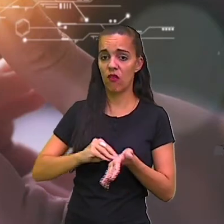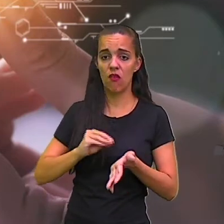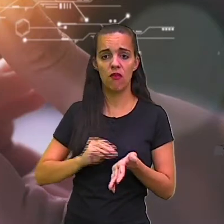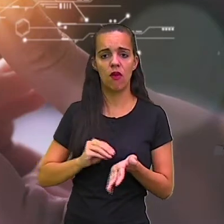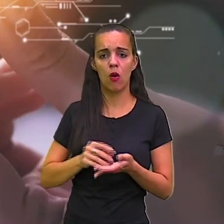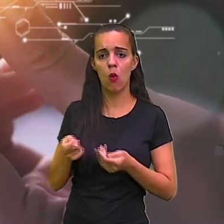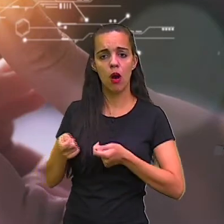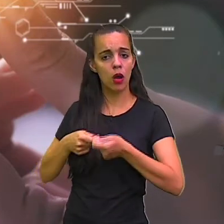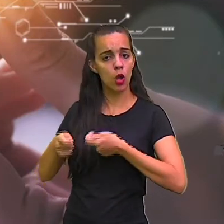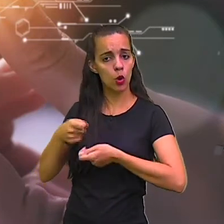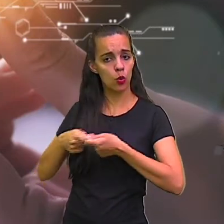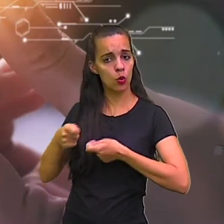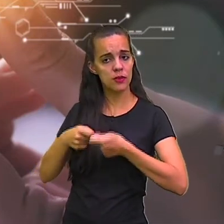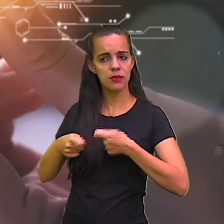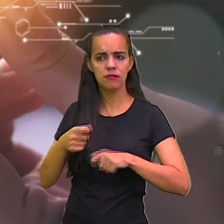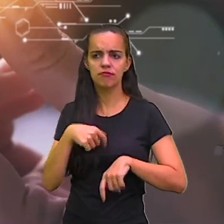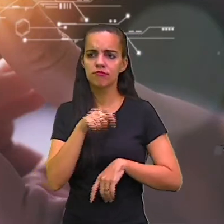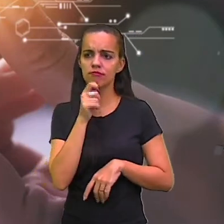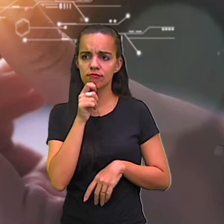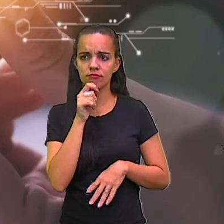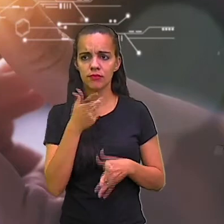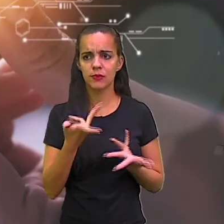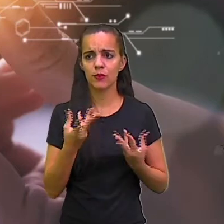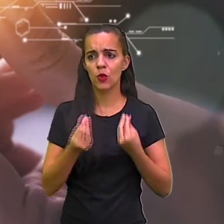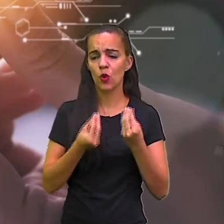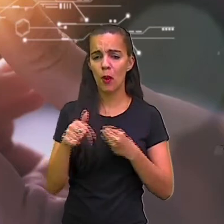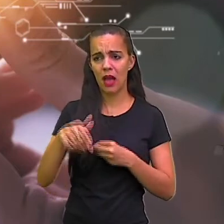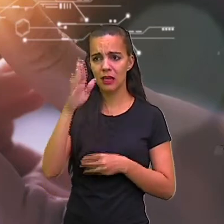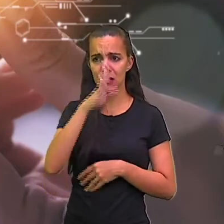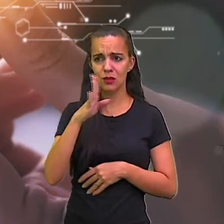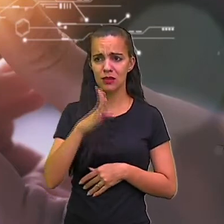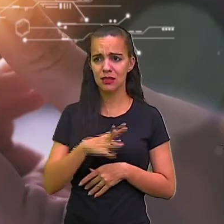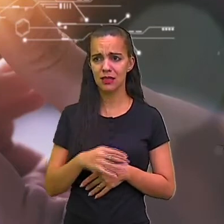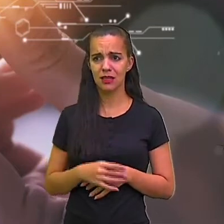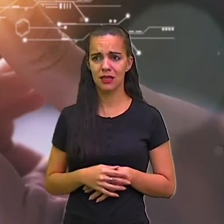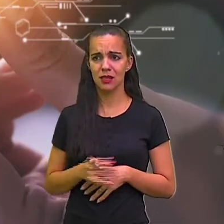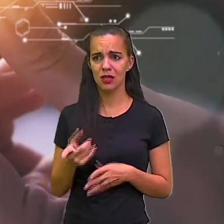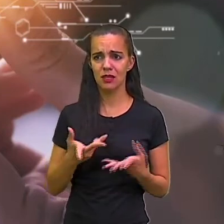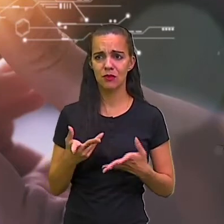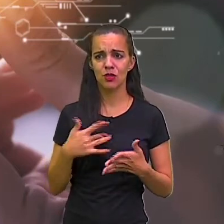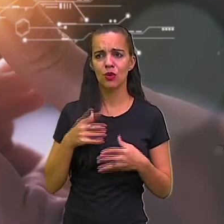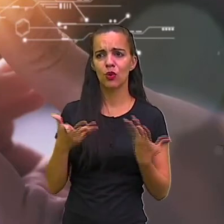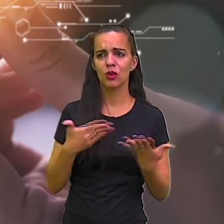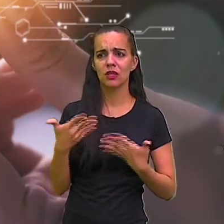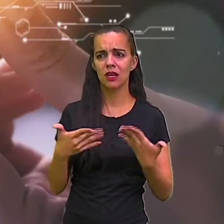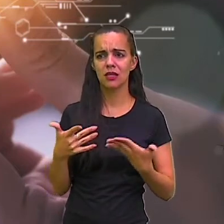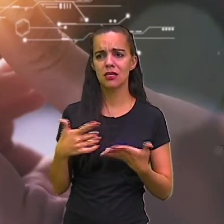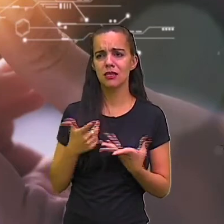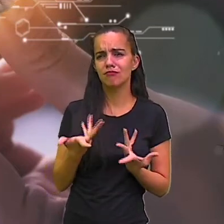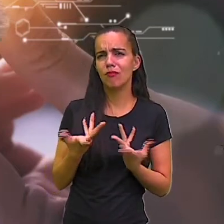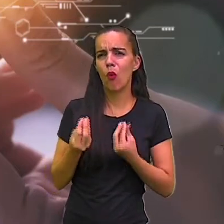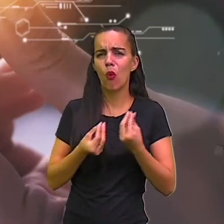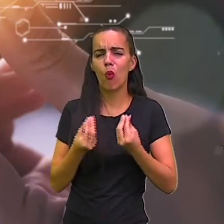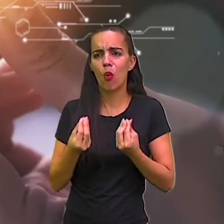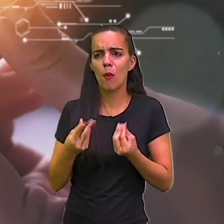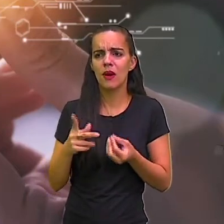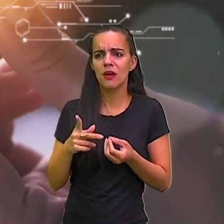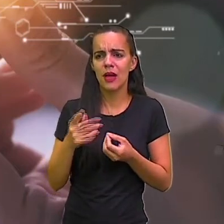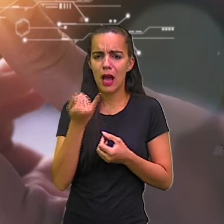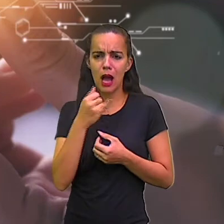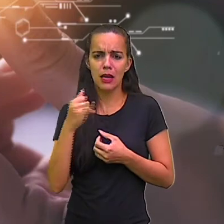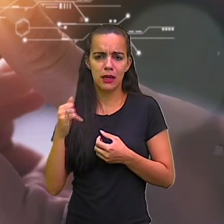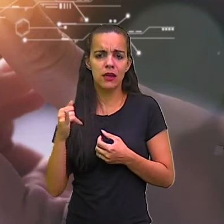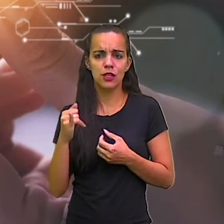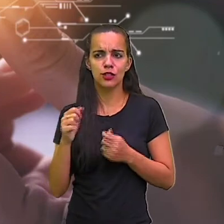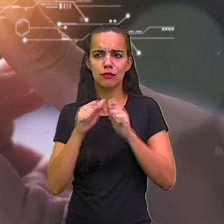elétrica conforme o levantamento no Brasil essa nós temos né a energia mais cara